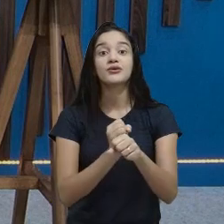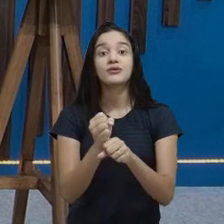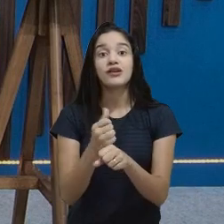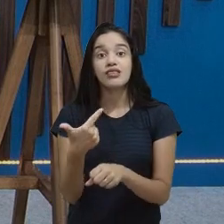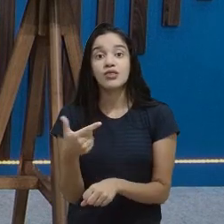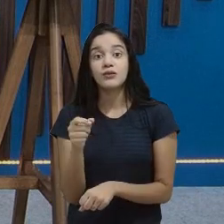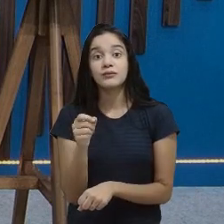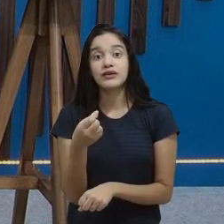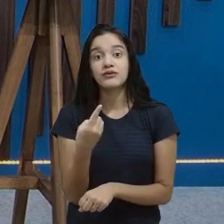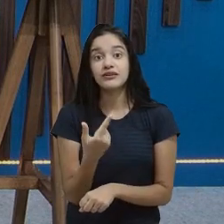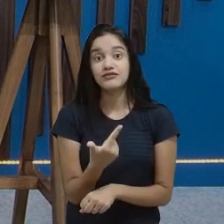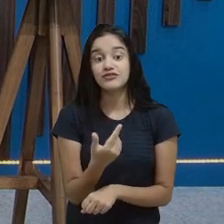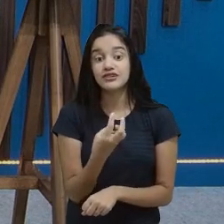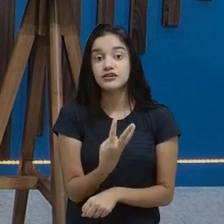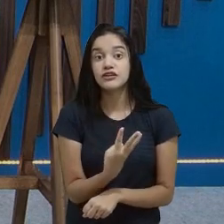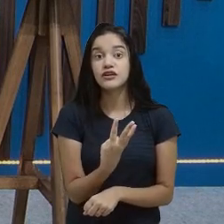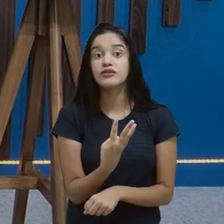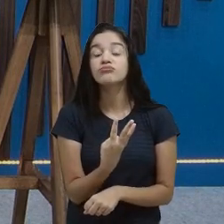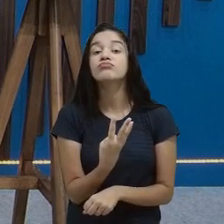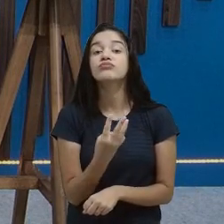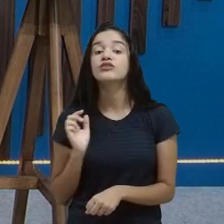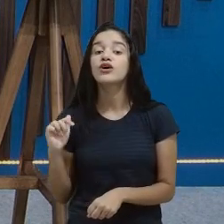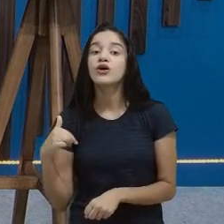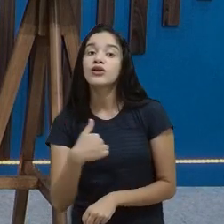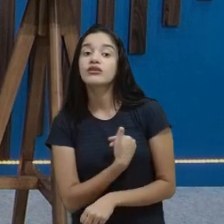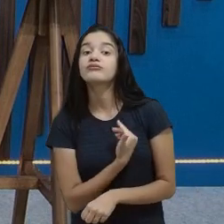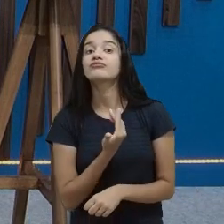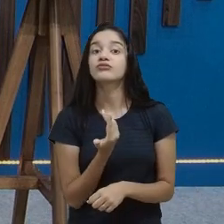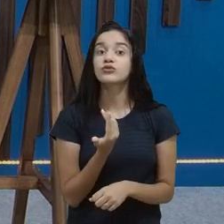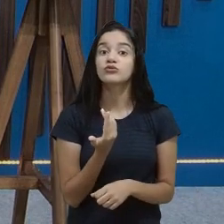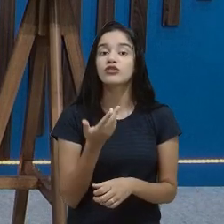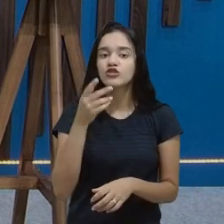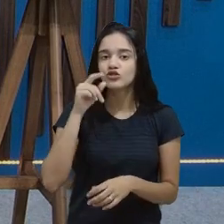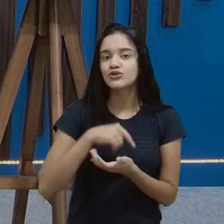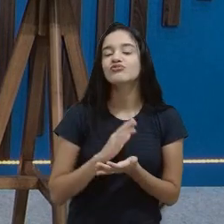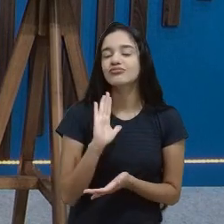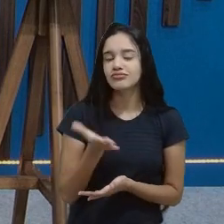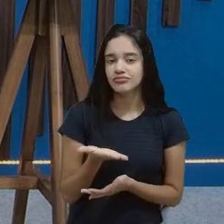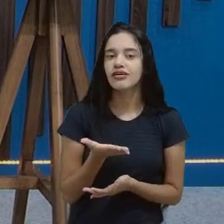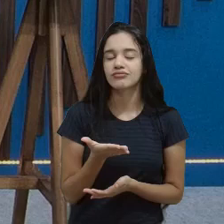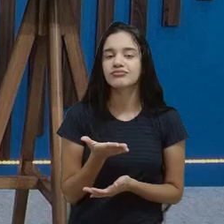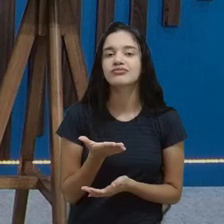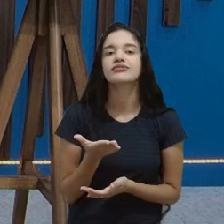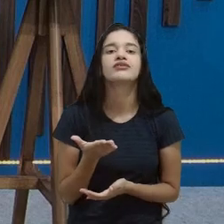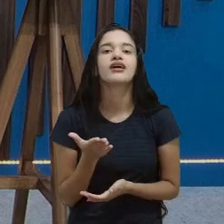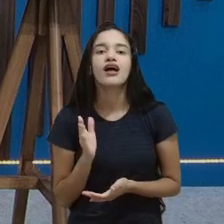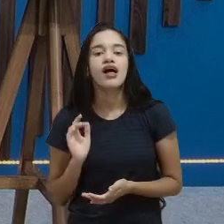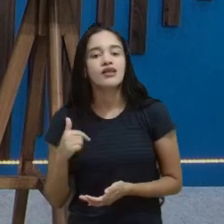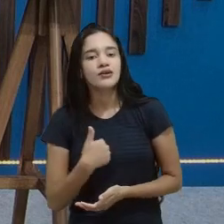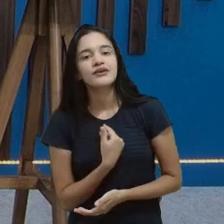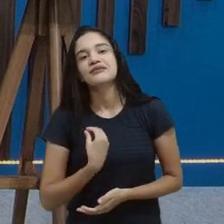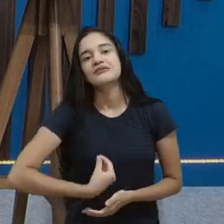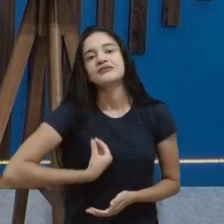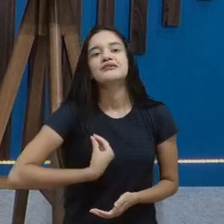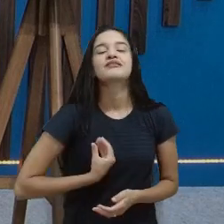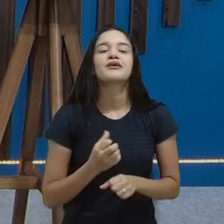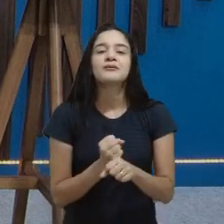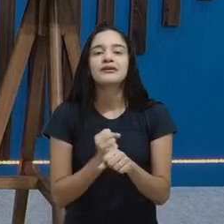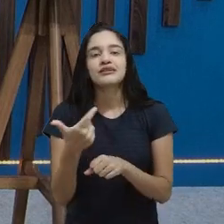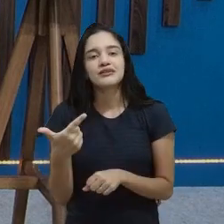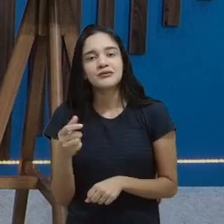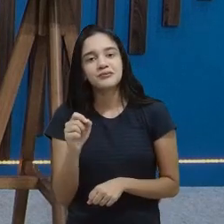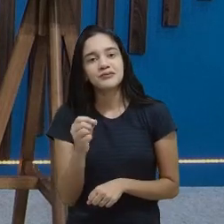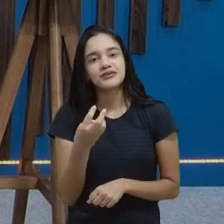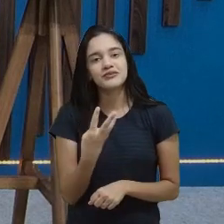2023, não é? Onde já estamos inseridos. Então, vamos viver 2023